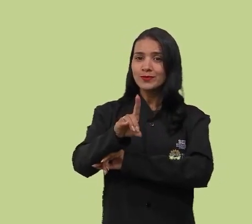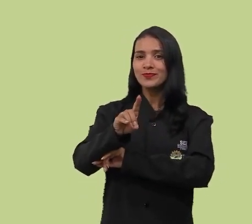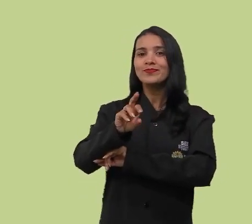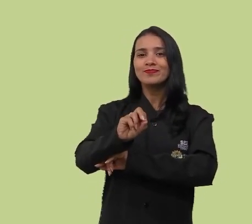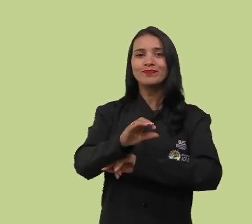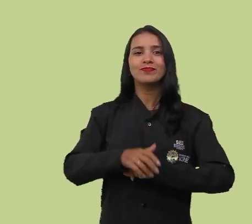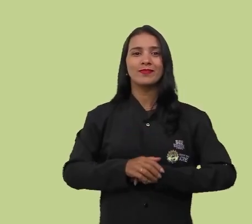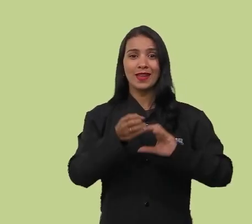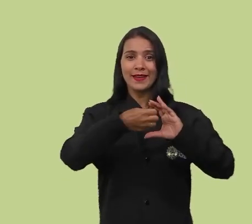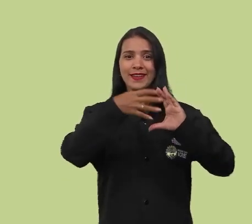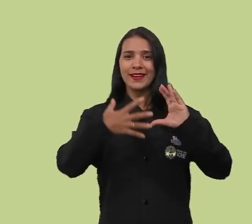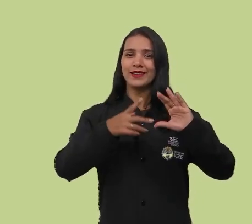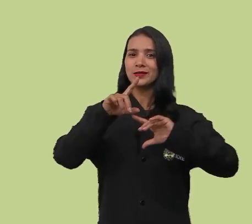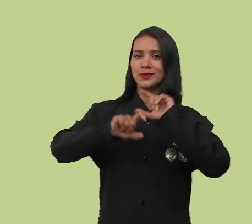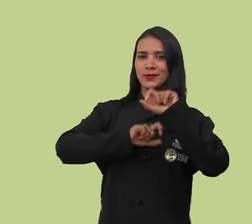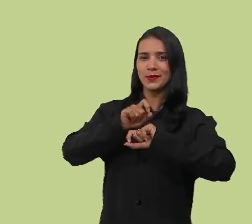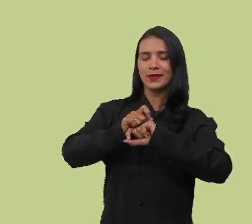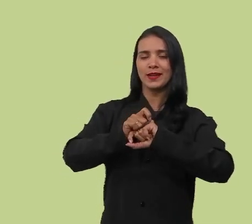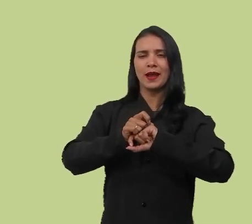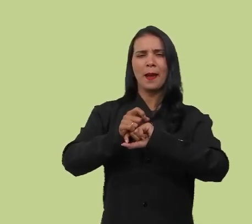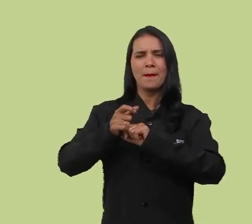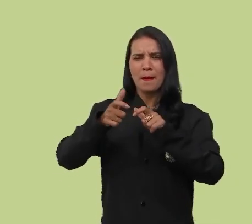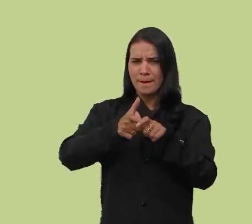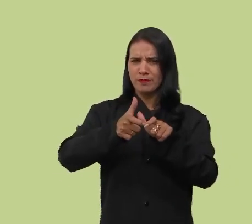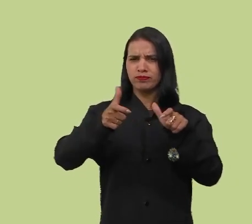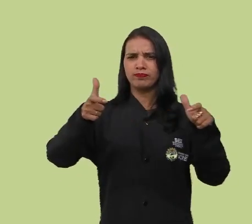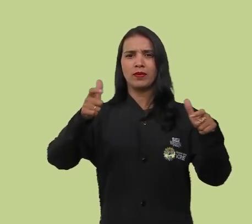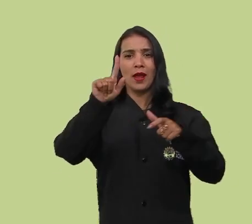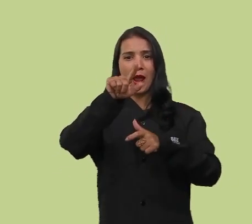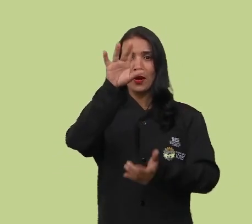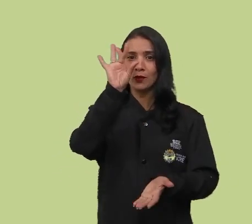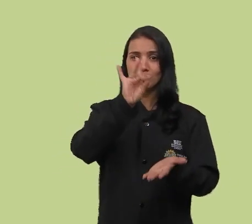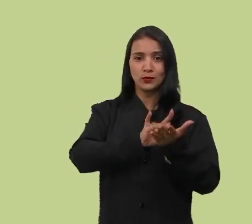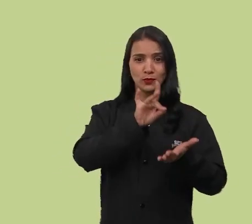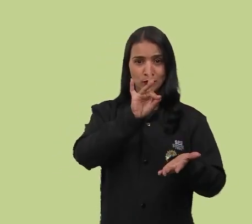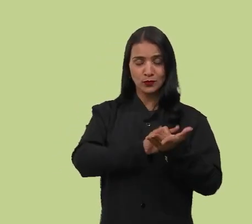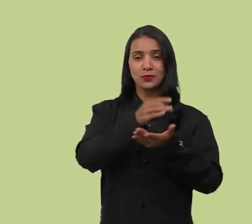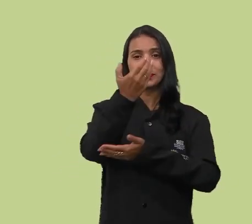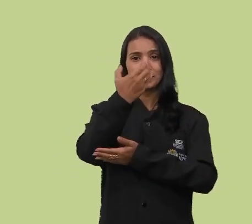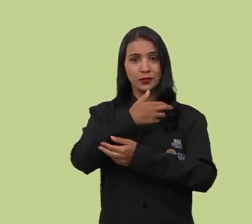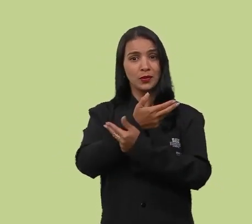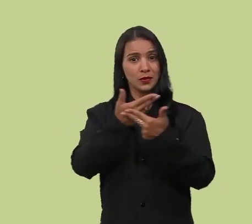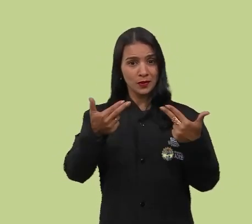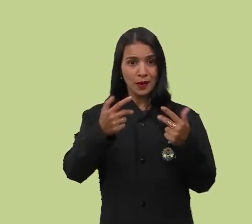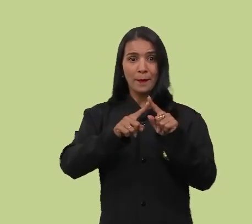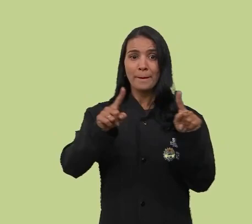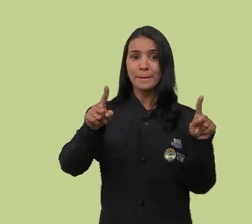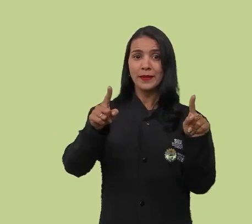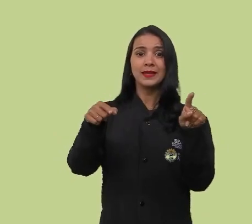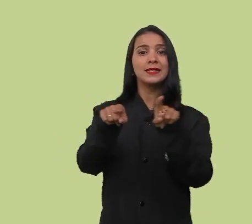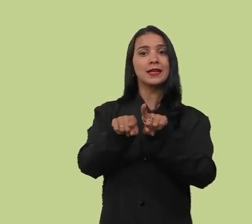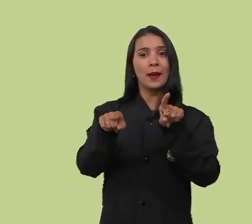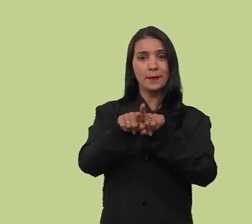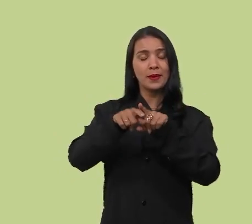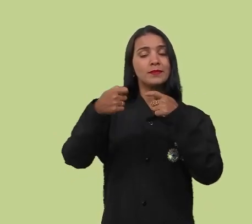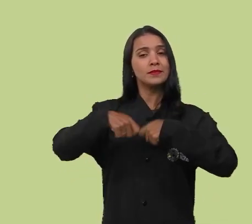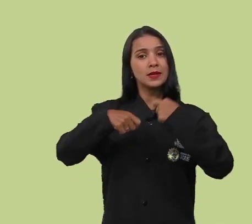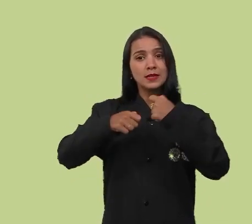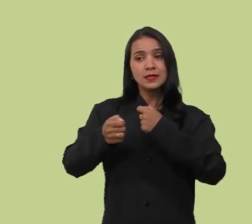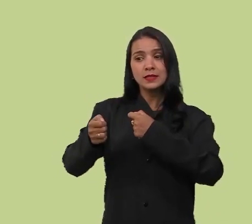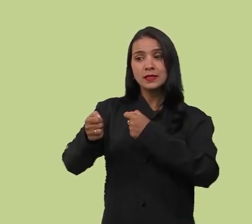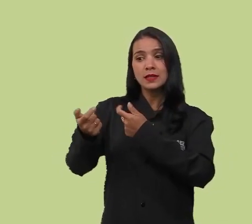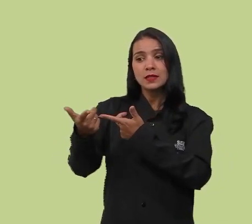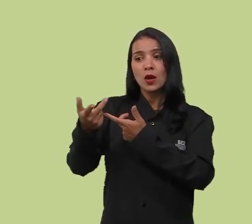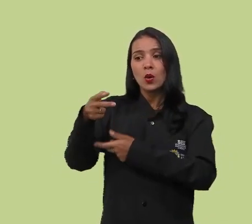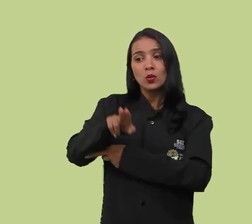são geralmente reconhecidos como versões originais ali do seu alimento, e o consumo deve ser o quê? Moderado, pois